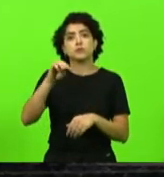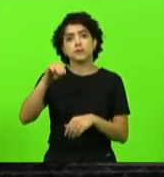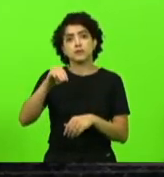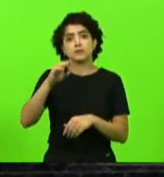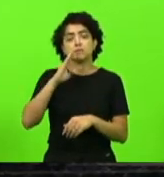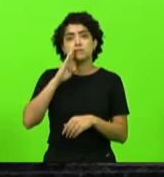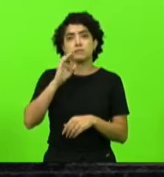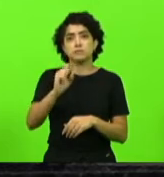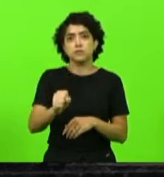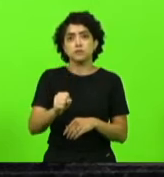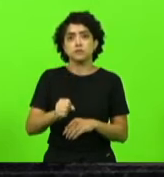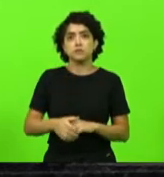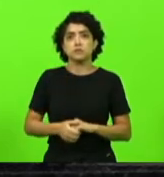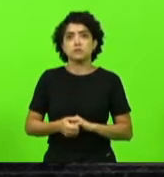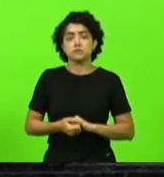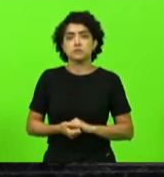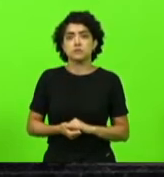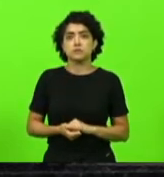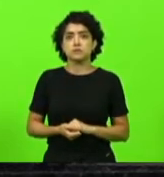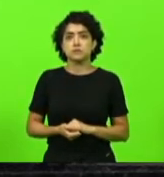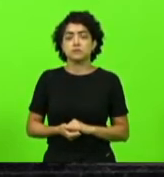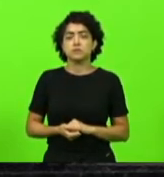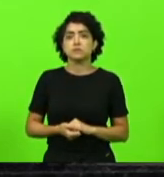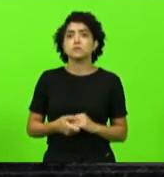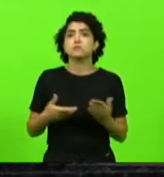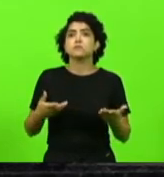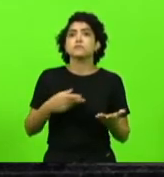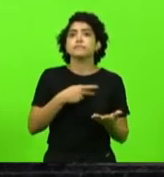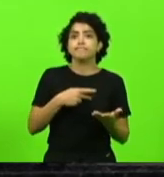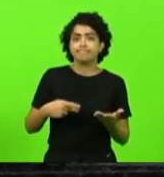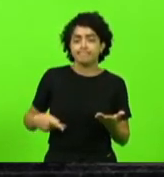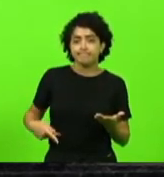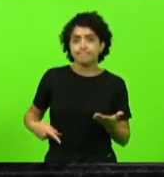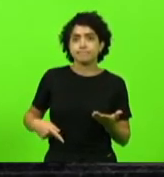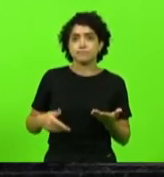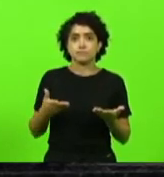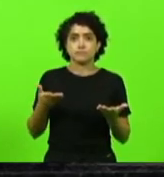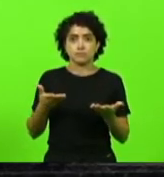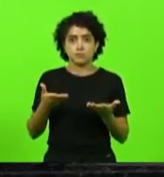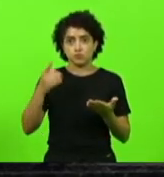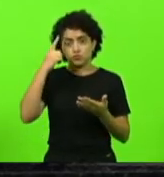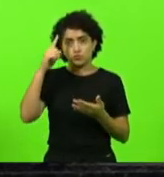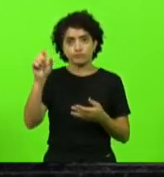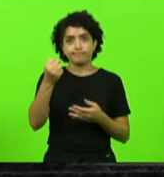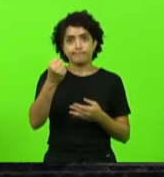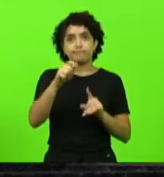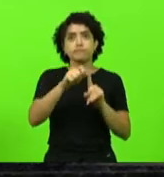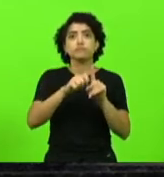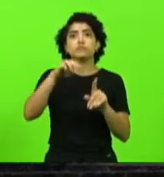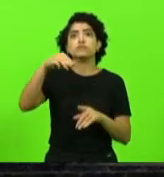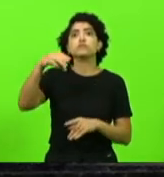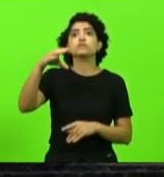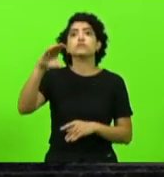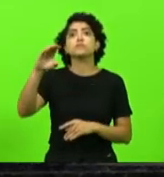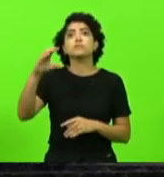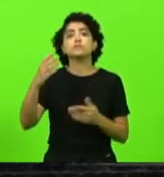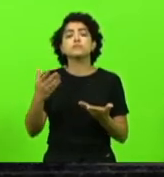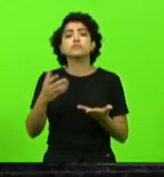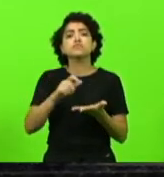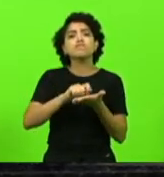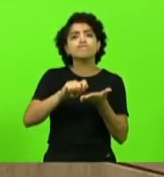Souza. Senhor presidente, hoje, dia 8 de março, quero escrever aqui